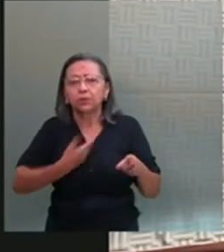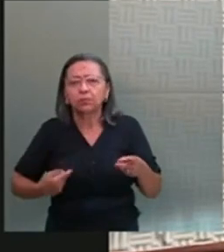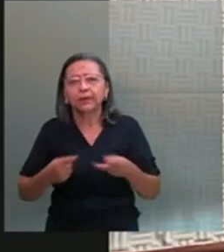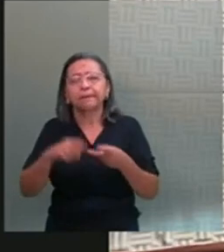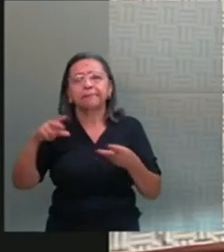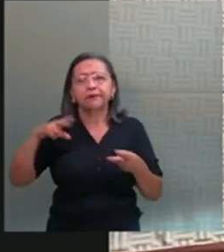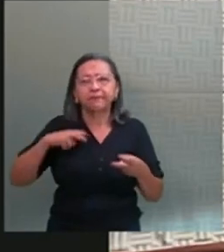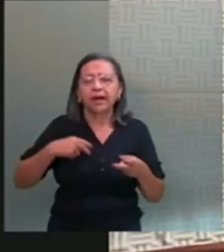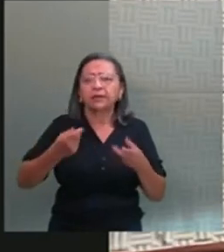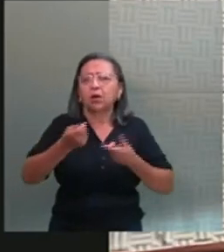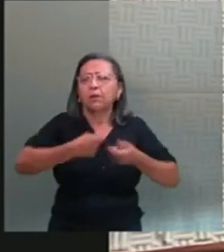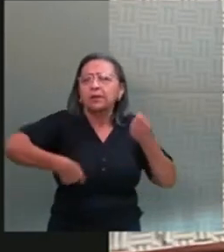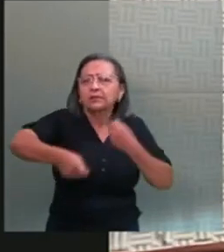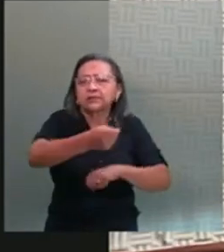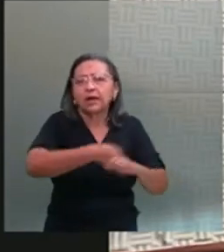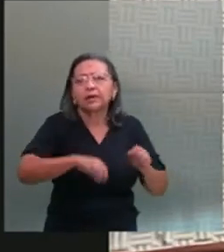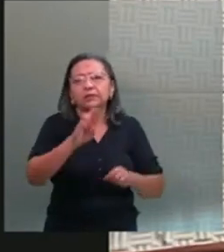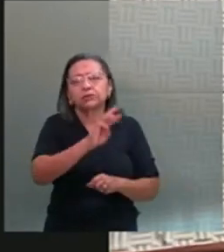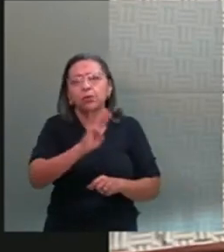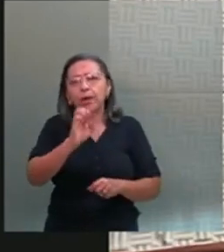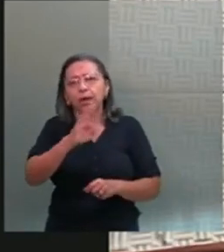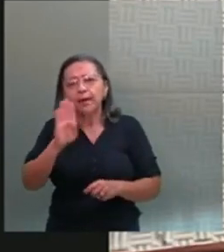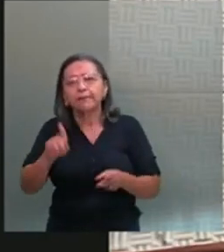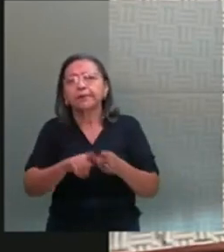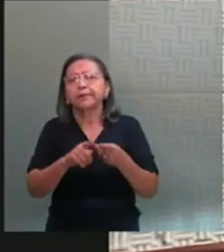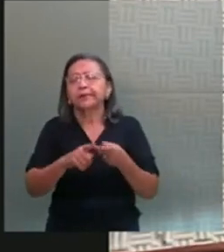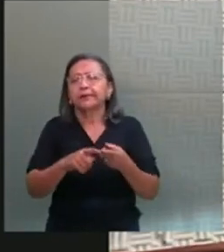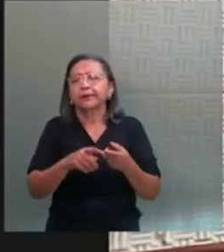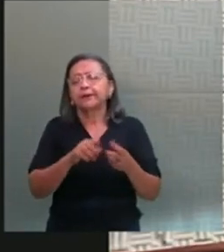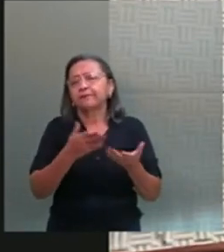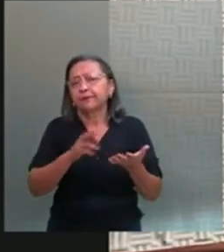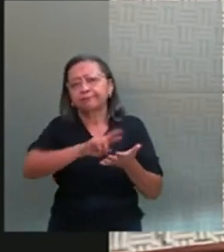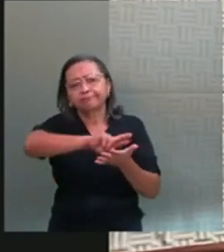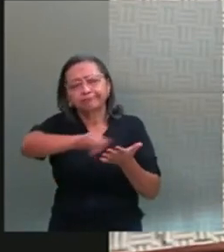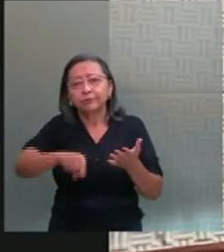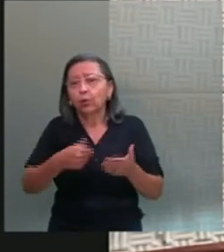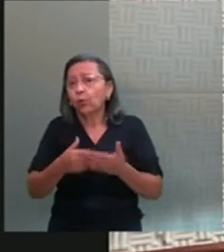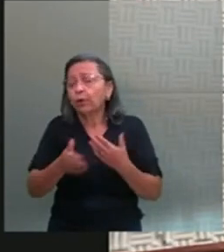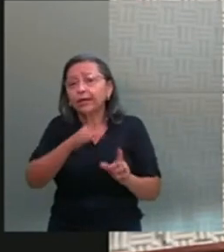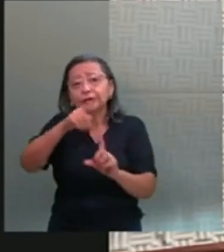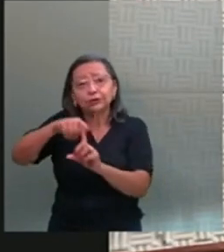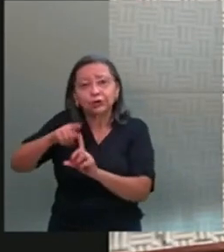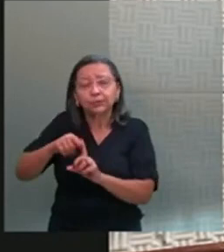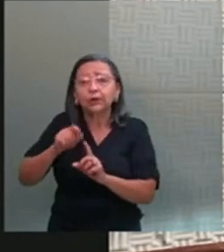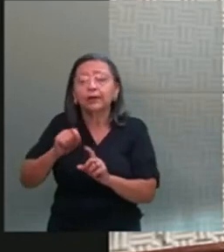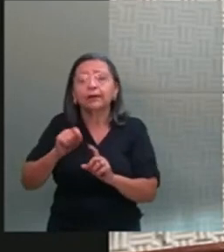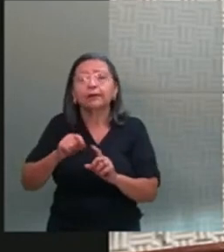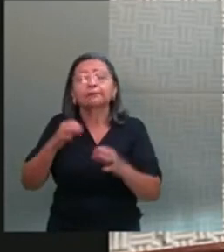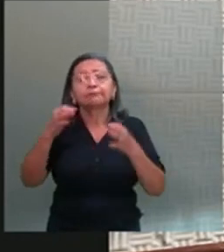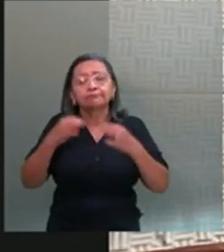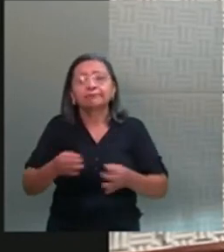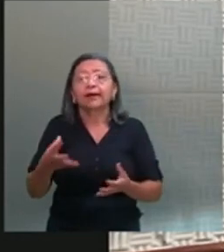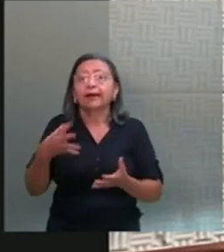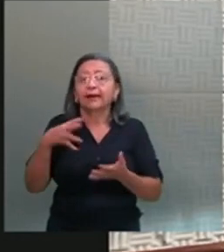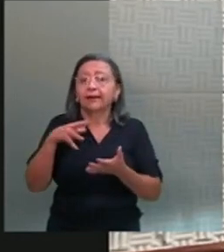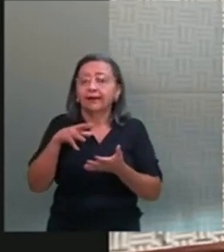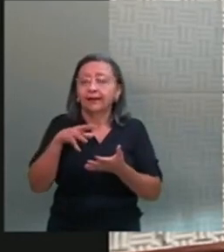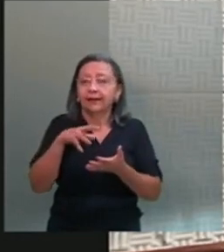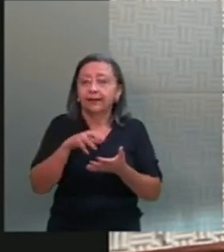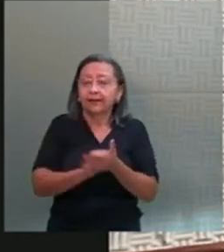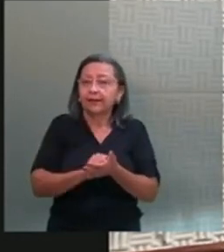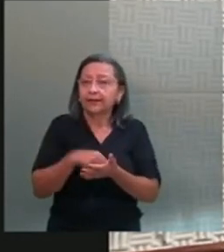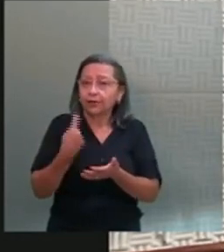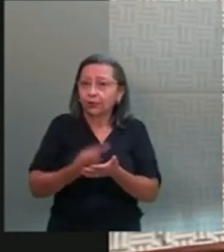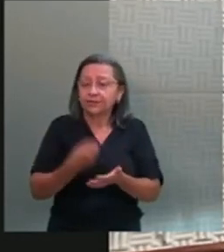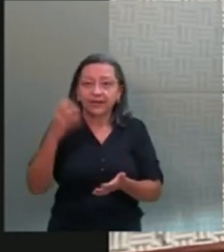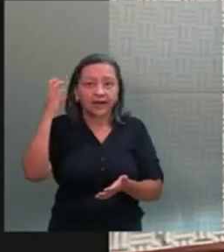privadas, comerciais, web, comunitárias, educativas, enfim, de qualquer natureza que, ao se registrar na nossa